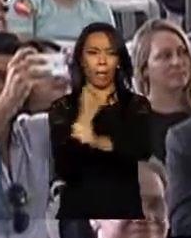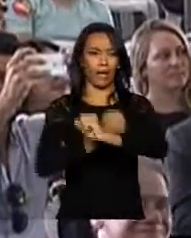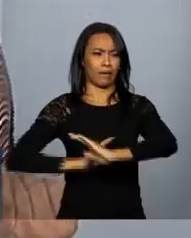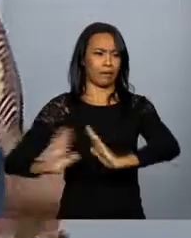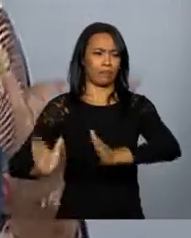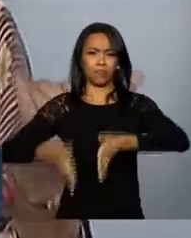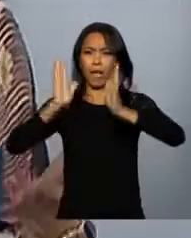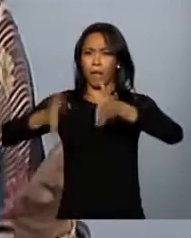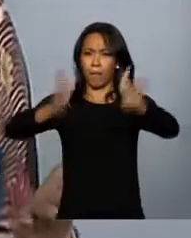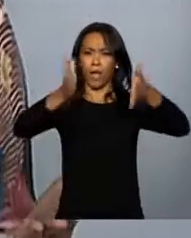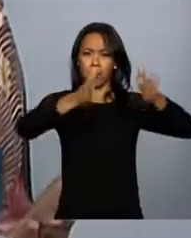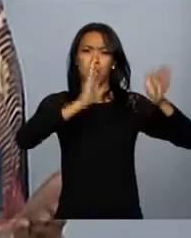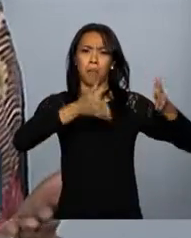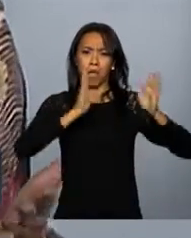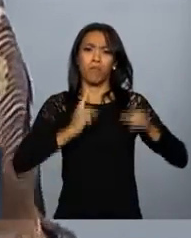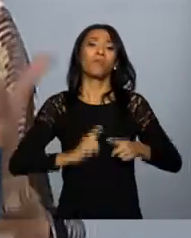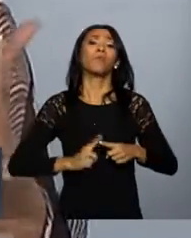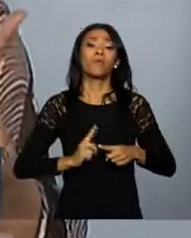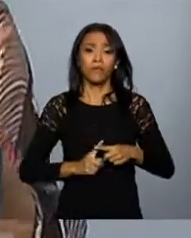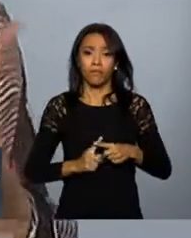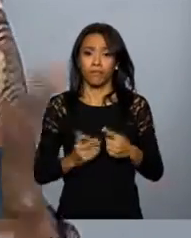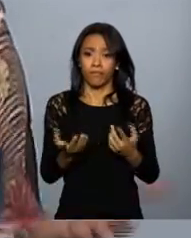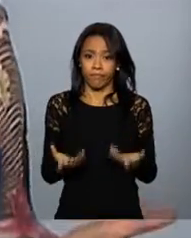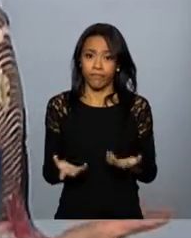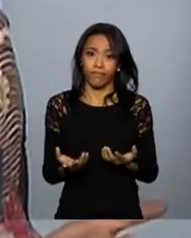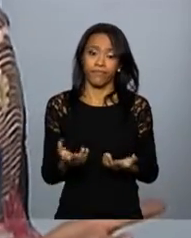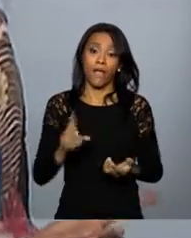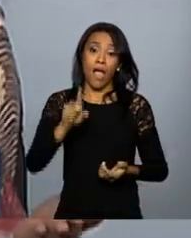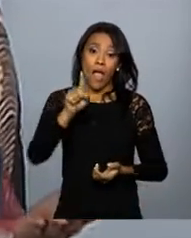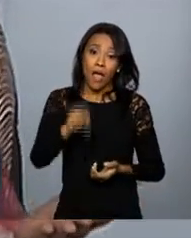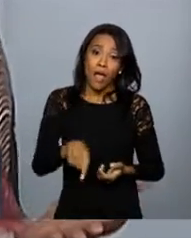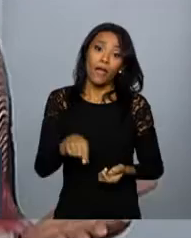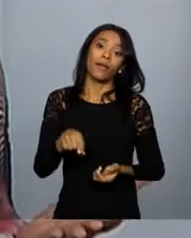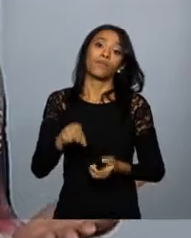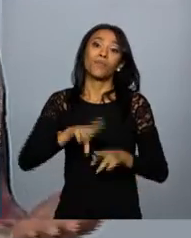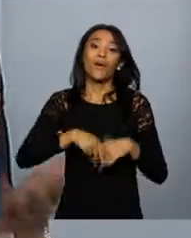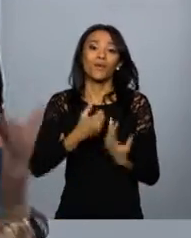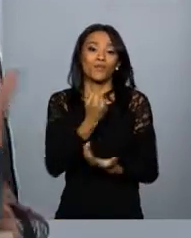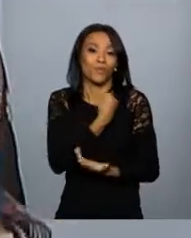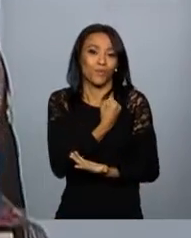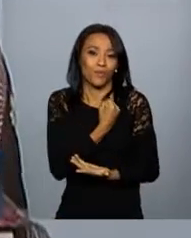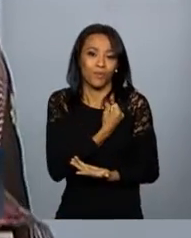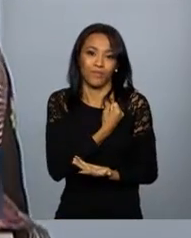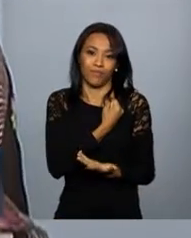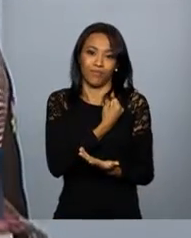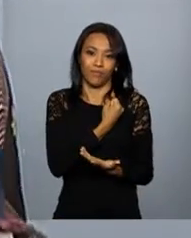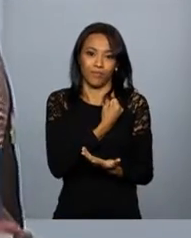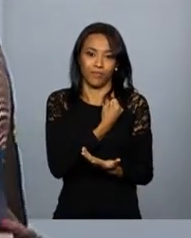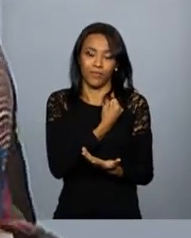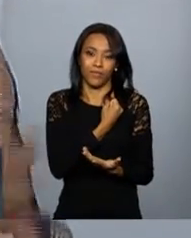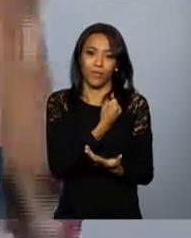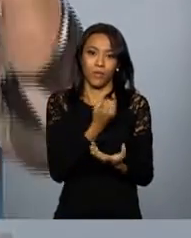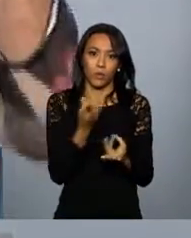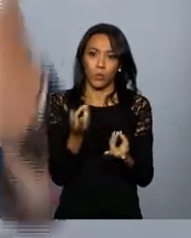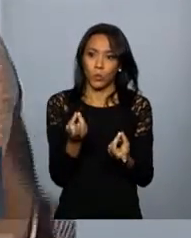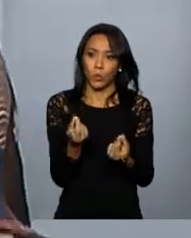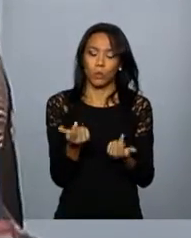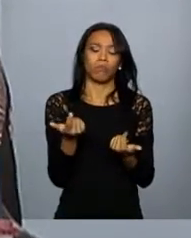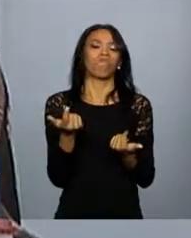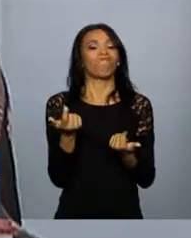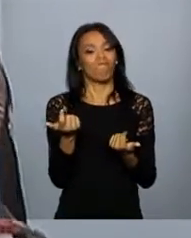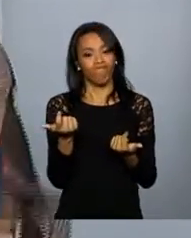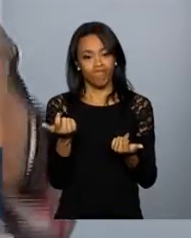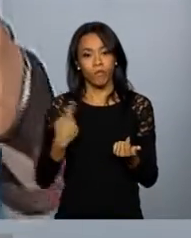Por quê? Por que que foi? É uma questão, gente, de número. Nós estamos entregando aqui